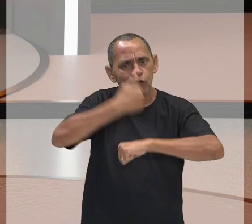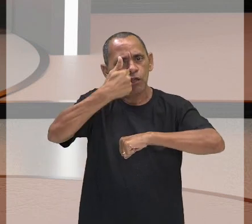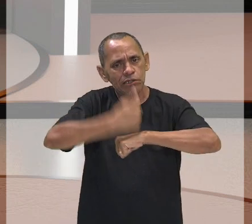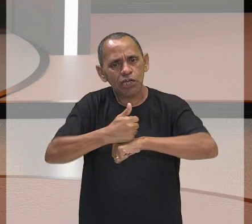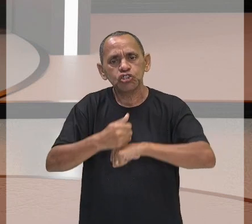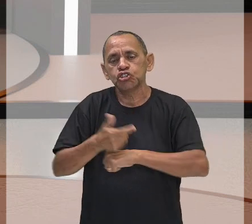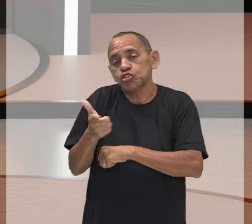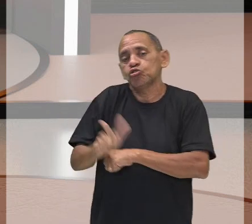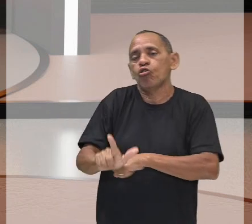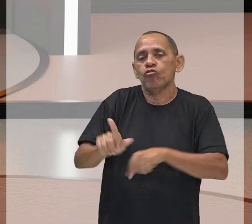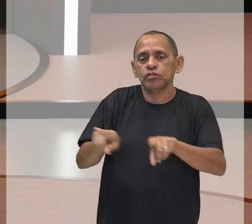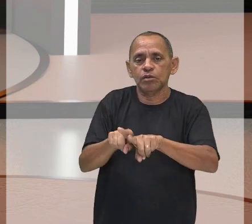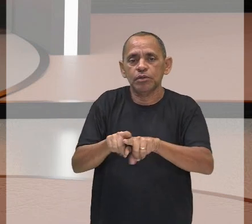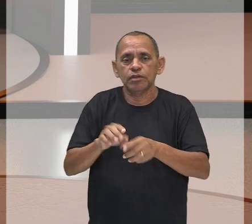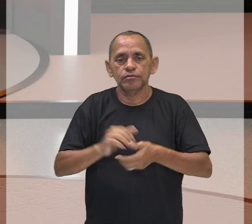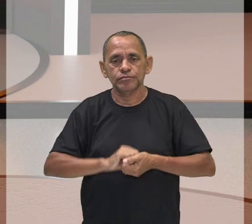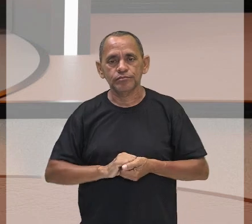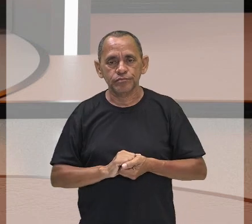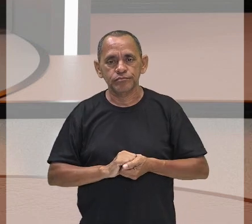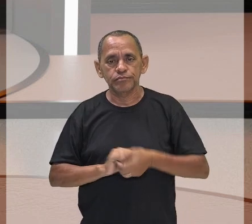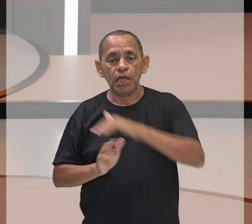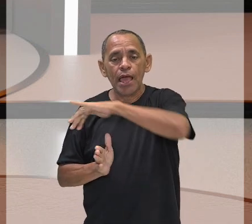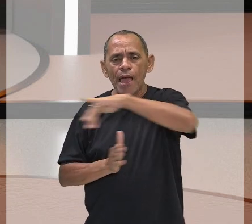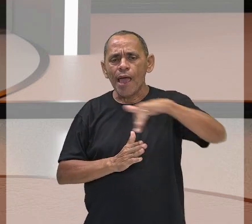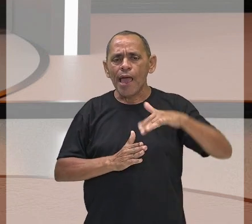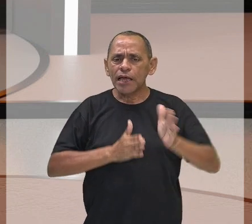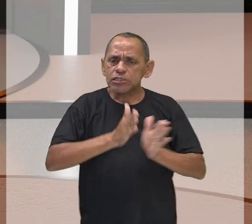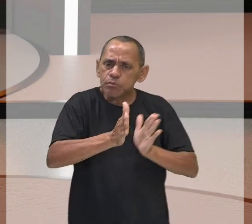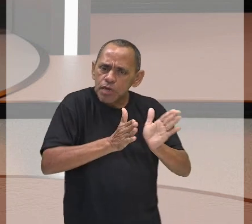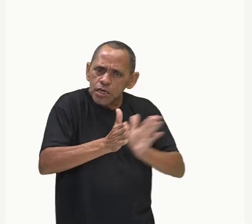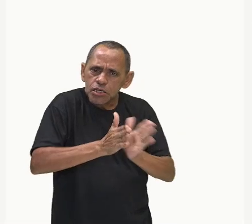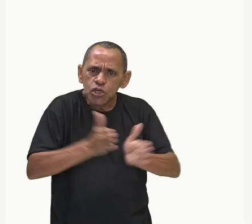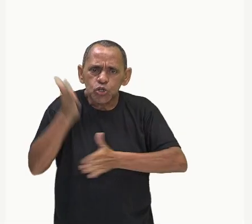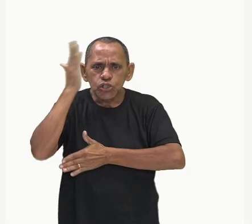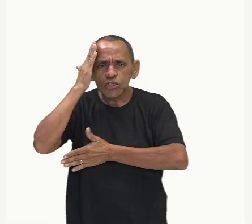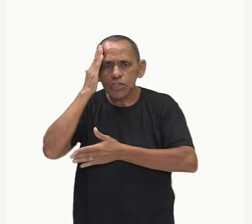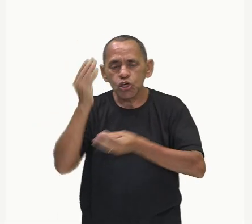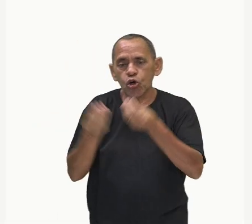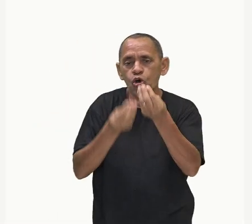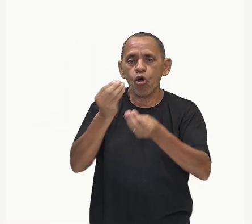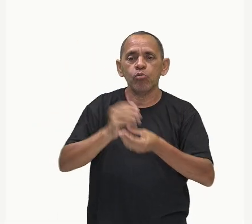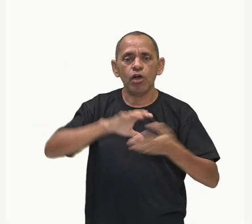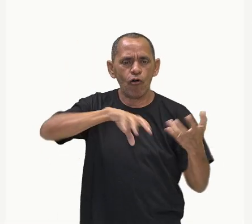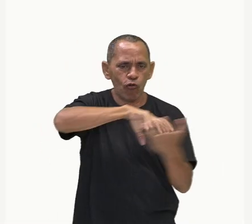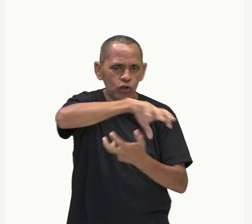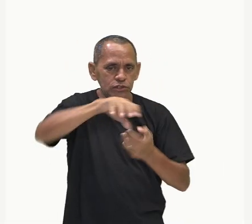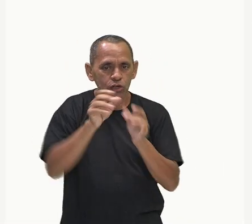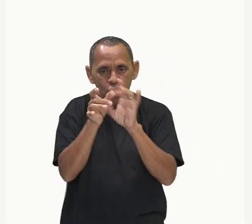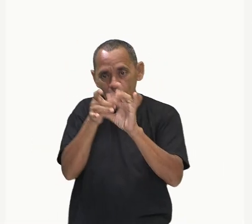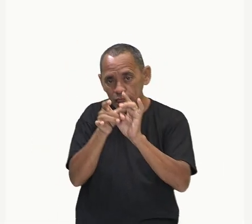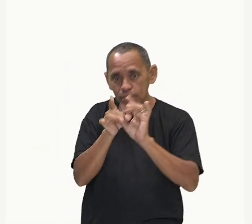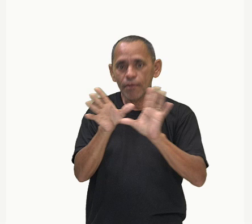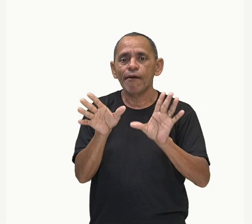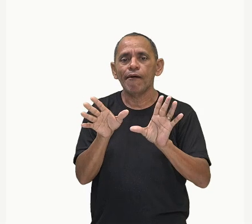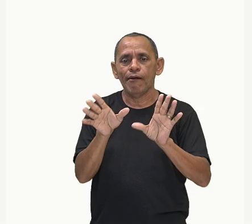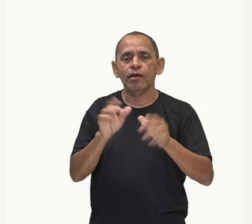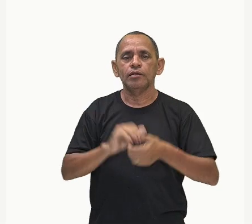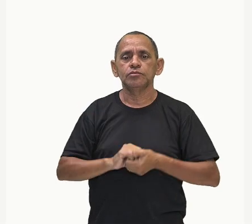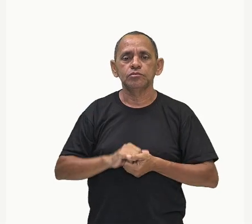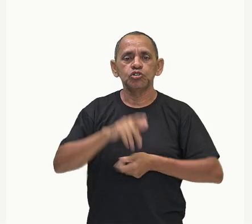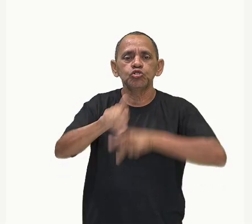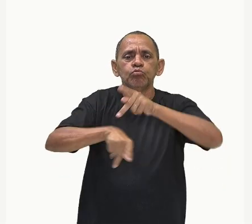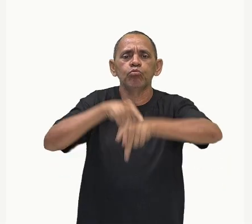gente vai começar a entender agora como a grande Revolução Liberal do Porto. Vamos lá, gente. A Revolução Liberal do